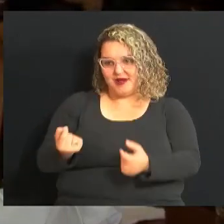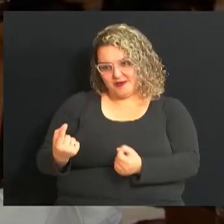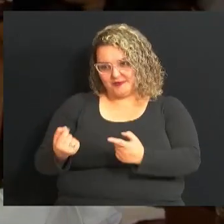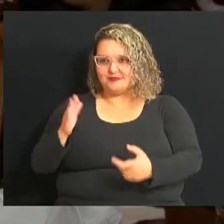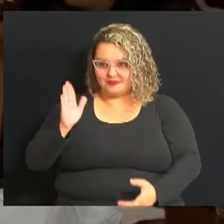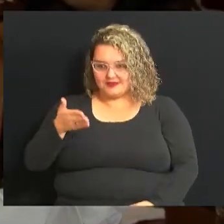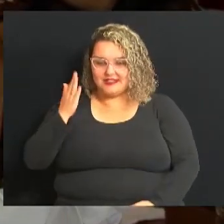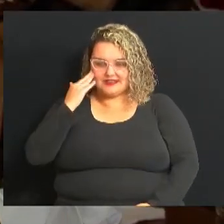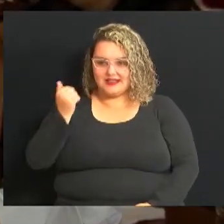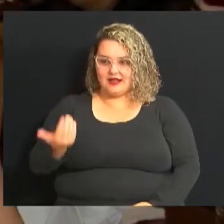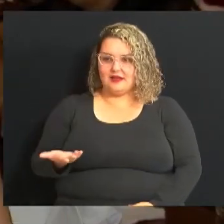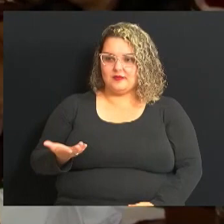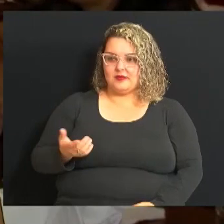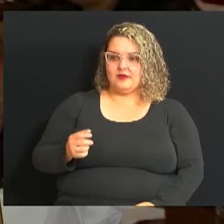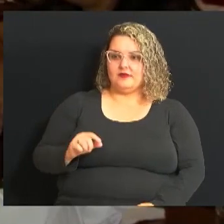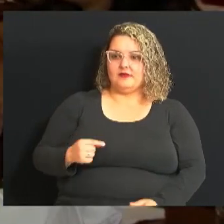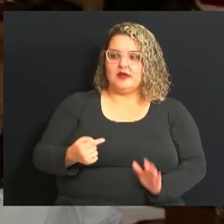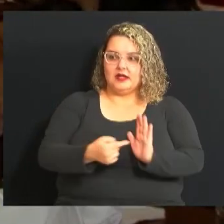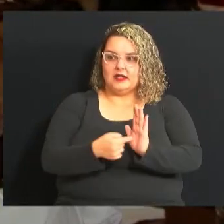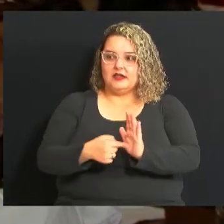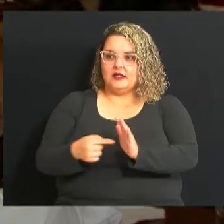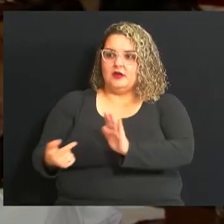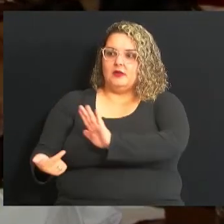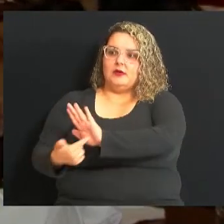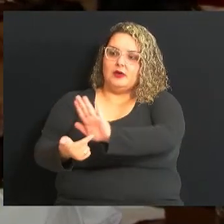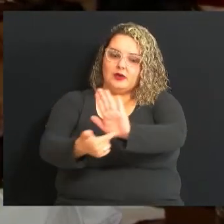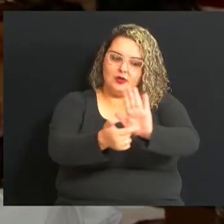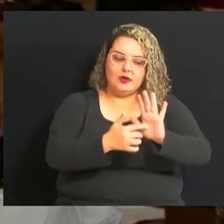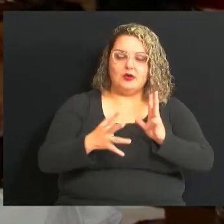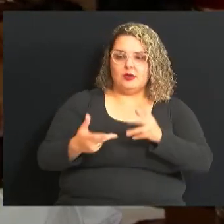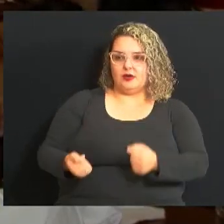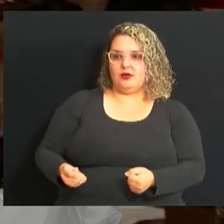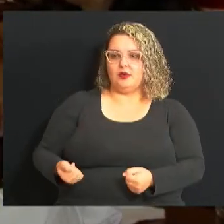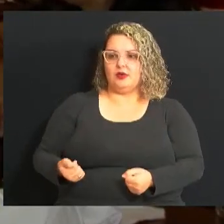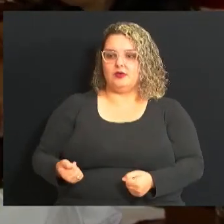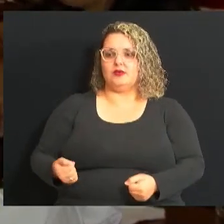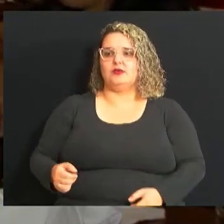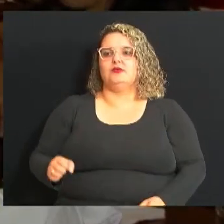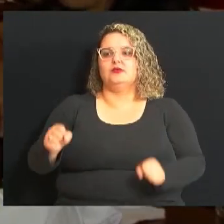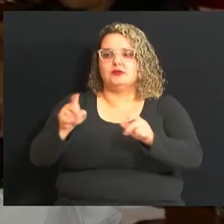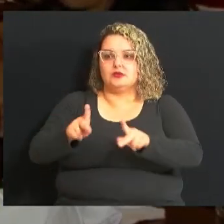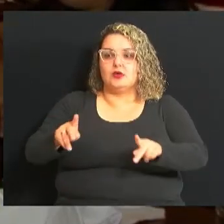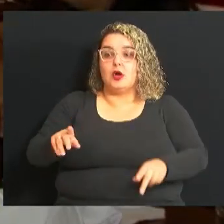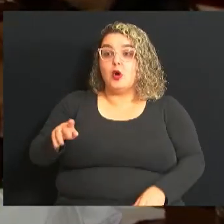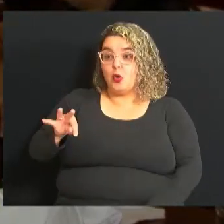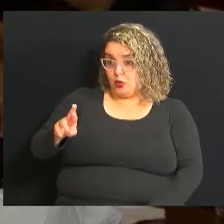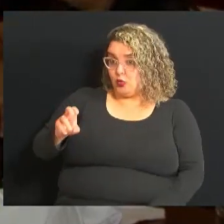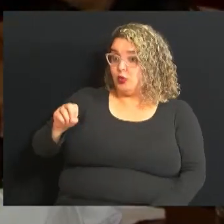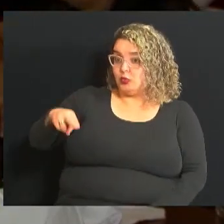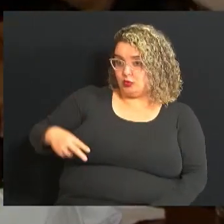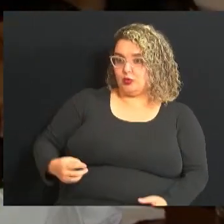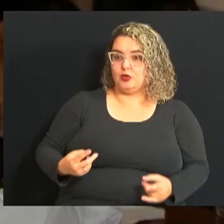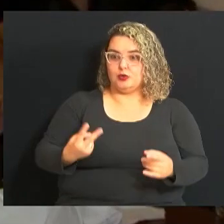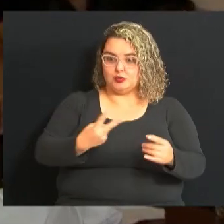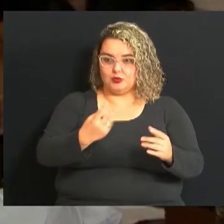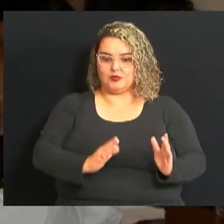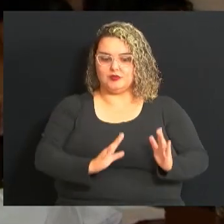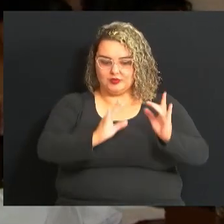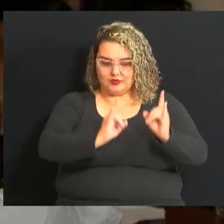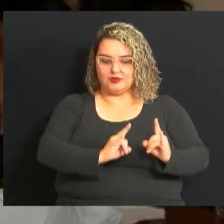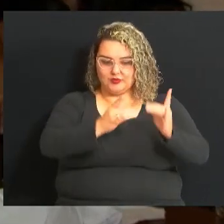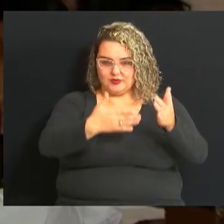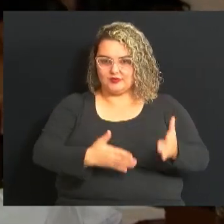E a gente vai ter sinalização ao longo de todo o shopping. O trono do Papai Noel, ele fica no 2º piso, bem pertinho aqui,